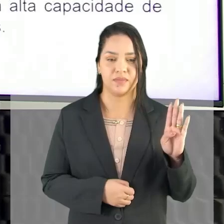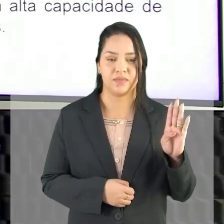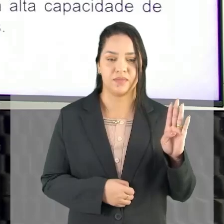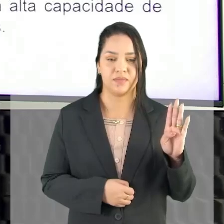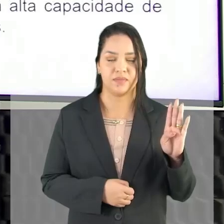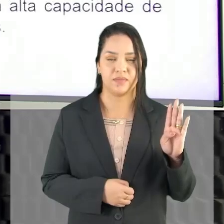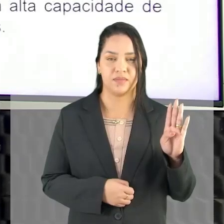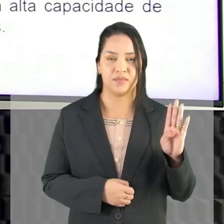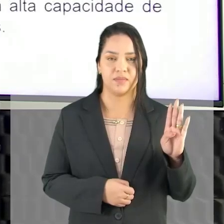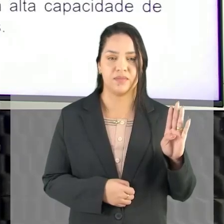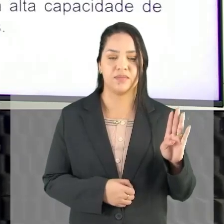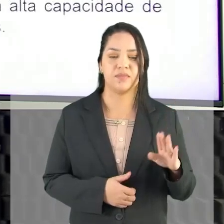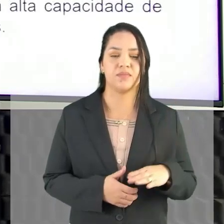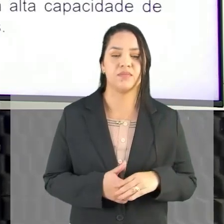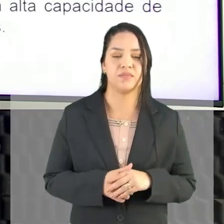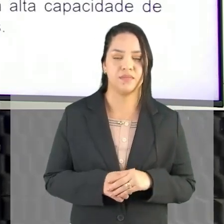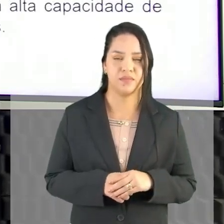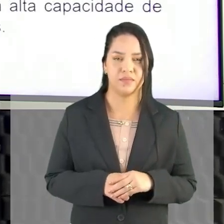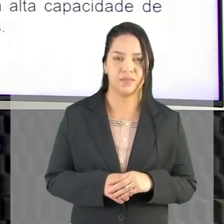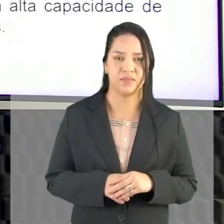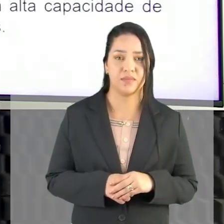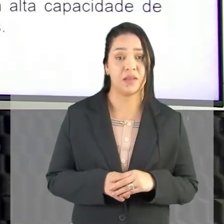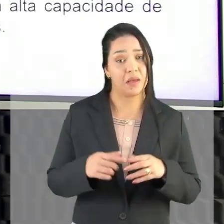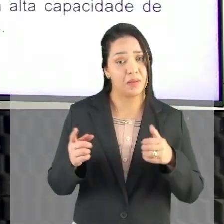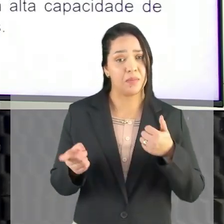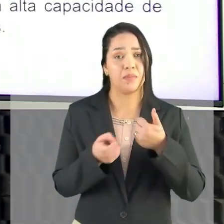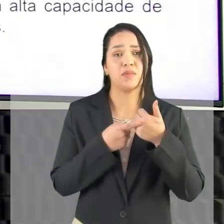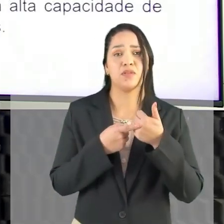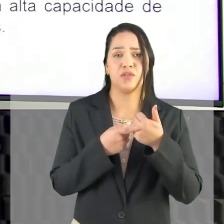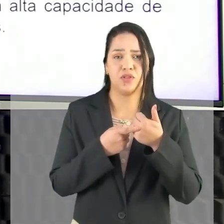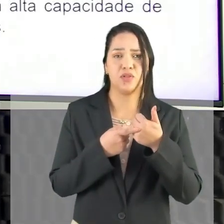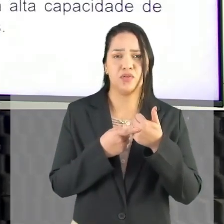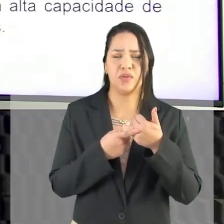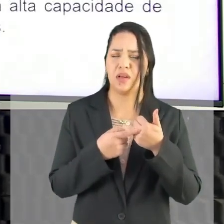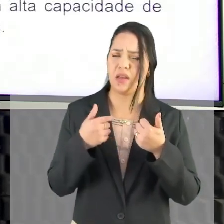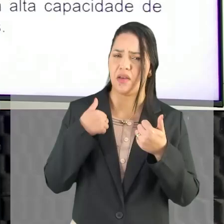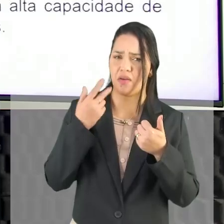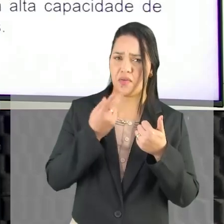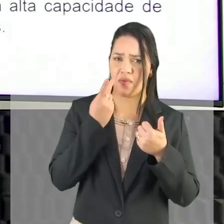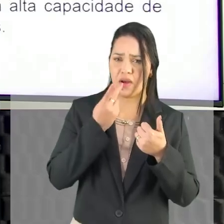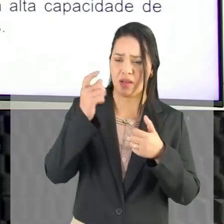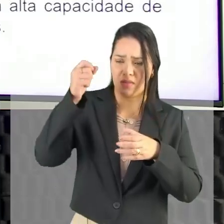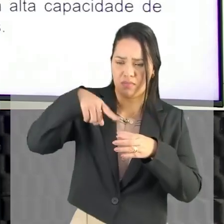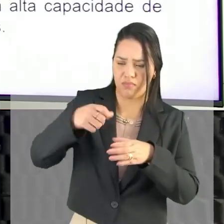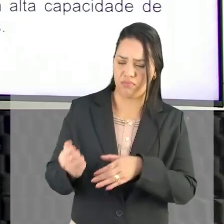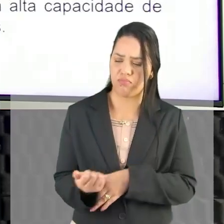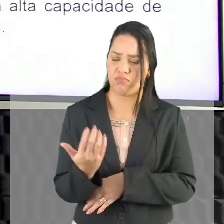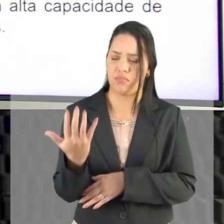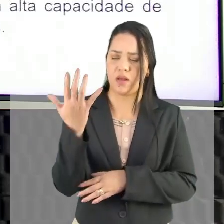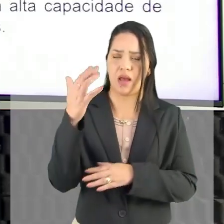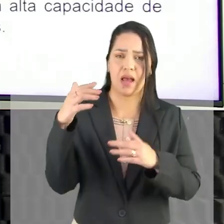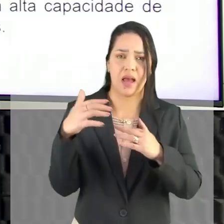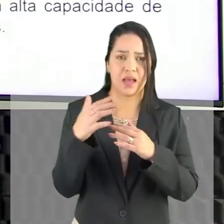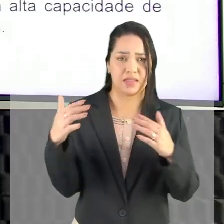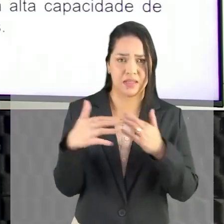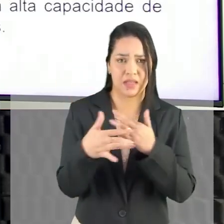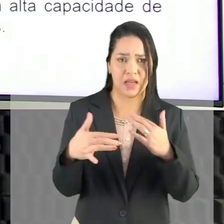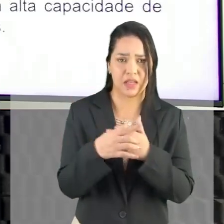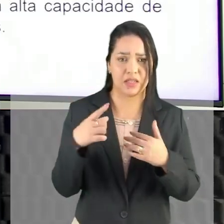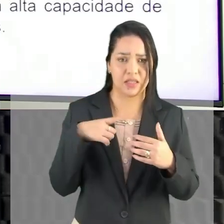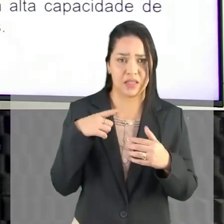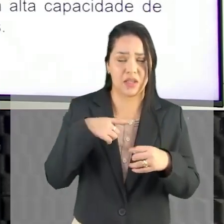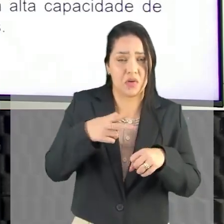nas áreas centrais dos centros urbanos. Isso é positivo. Quando eu faço o reflorestamento e eu faço a cidade voltar a ter